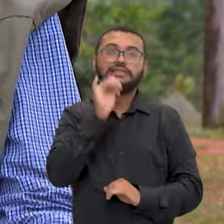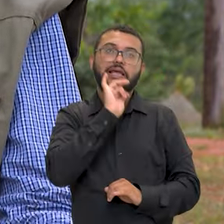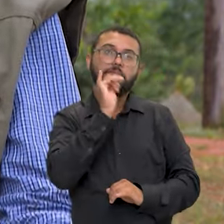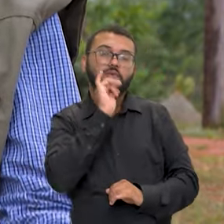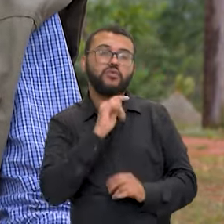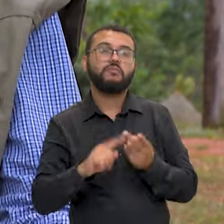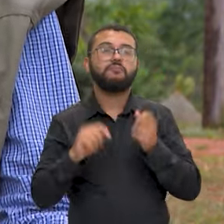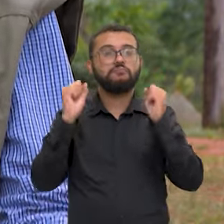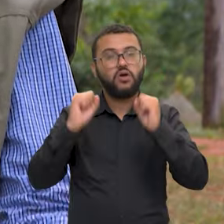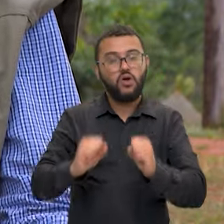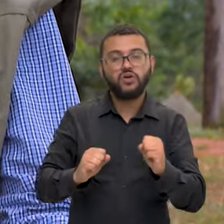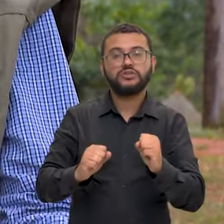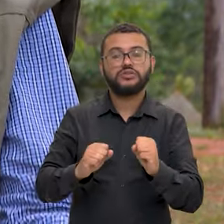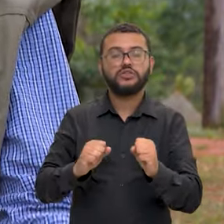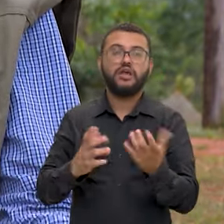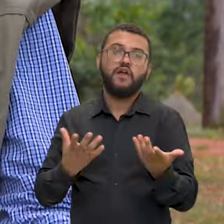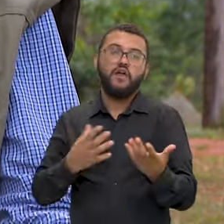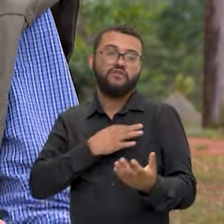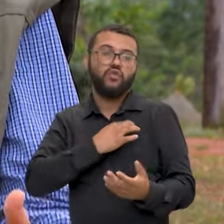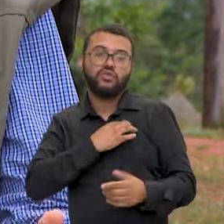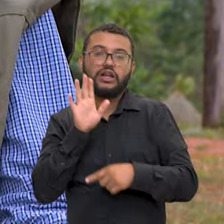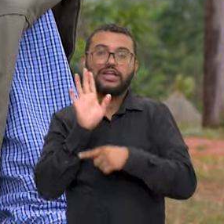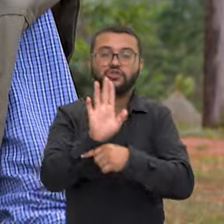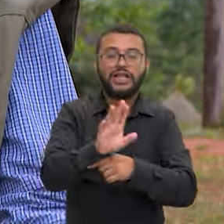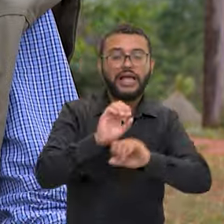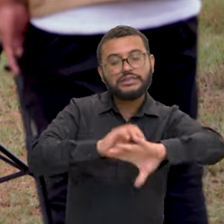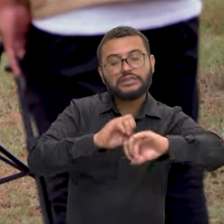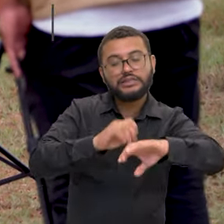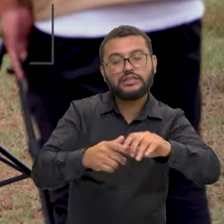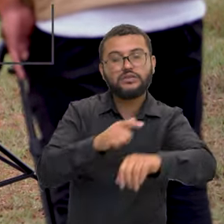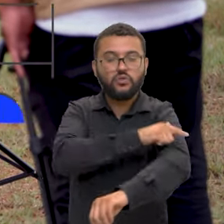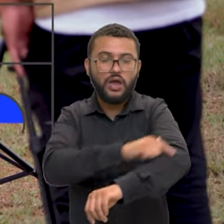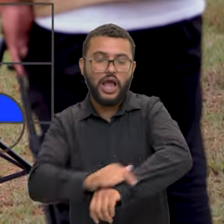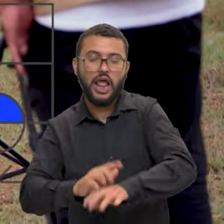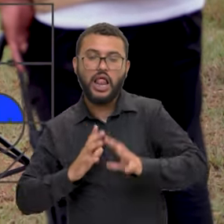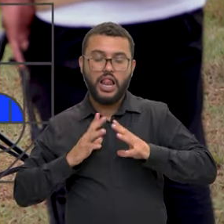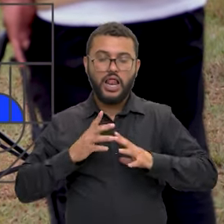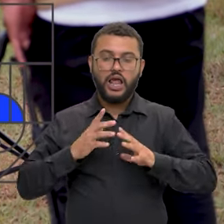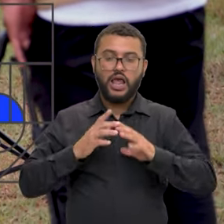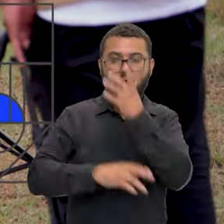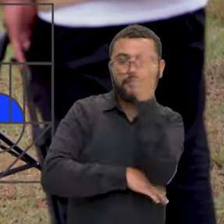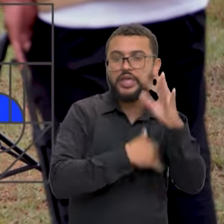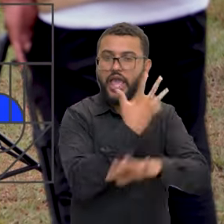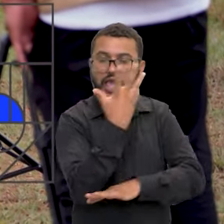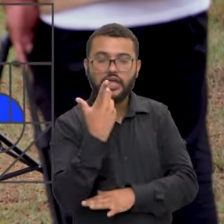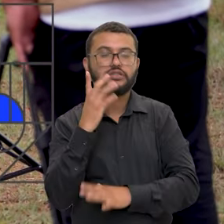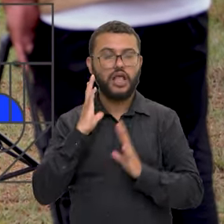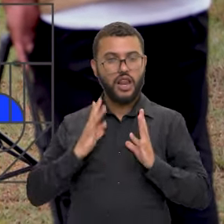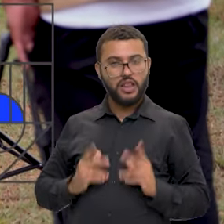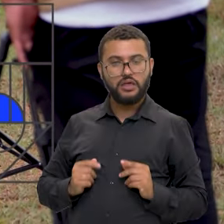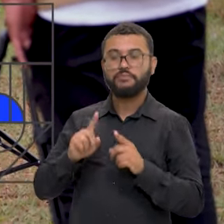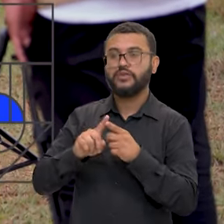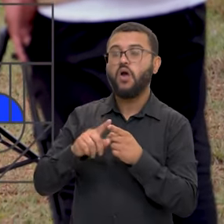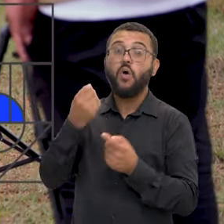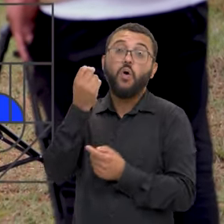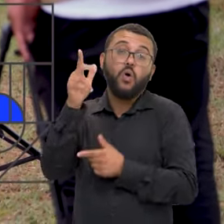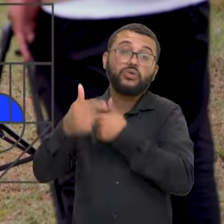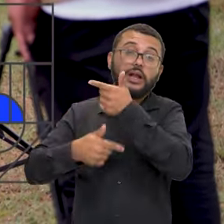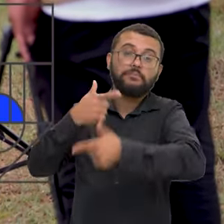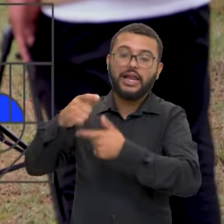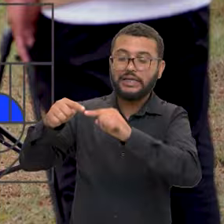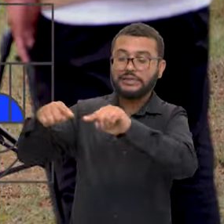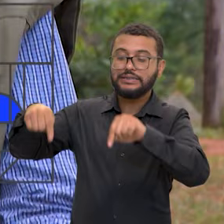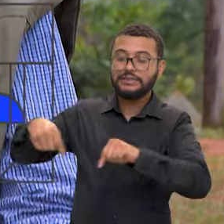pode ser ajudar até mesmo o trabalho mais administrativo, de fazer um trabalho típico de